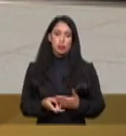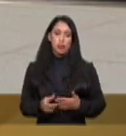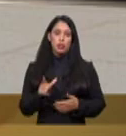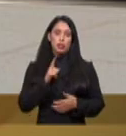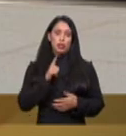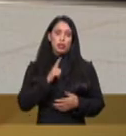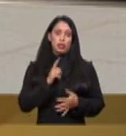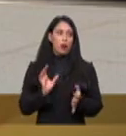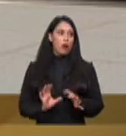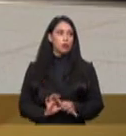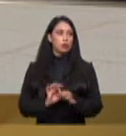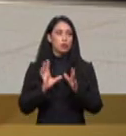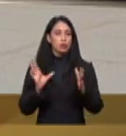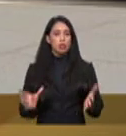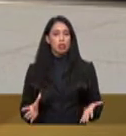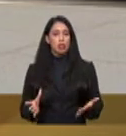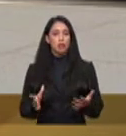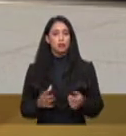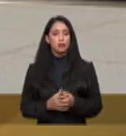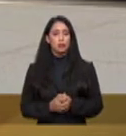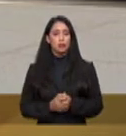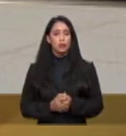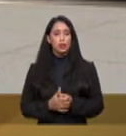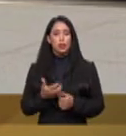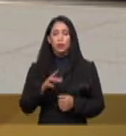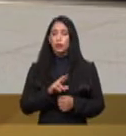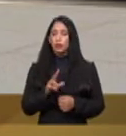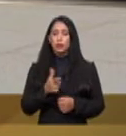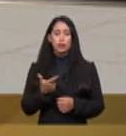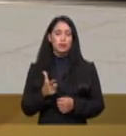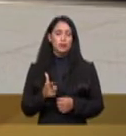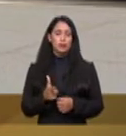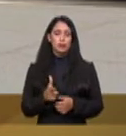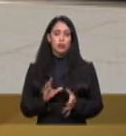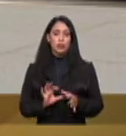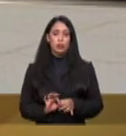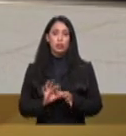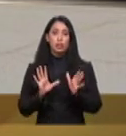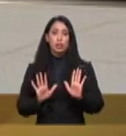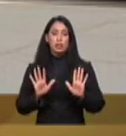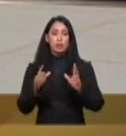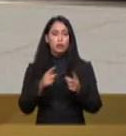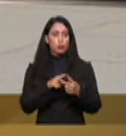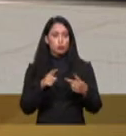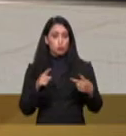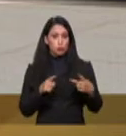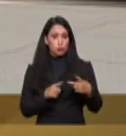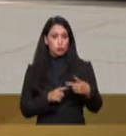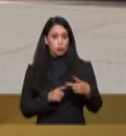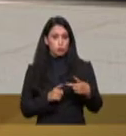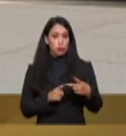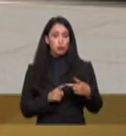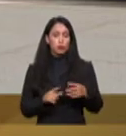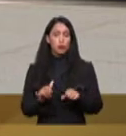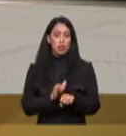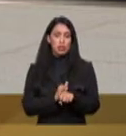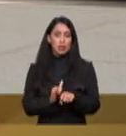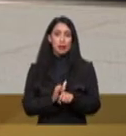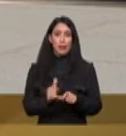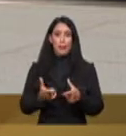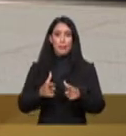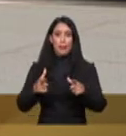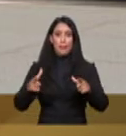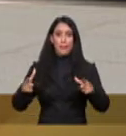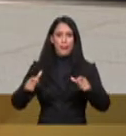o que está autorizado quanto o que não está. Ambas as ferramentas permitem ampliar sensivelmente